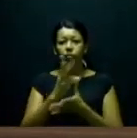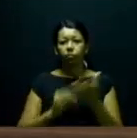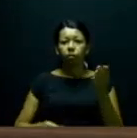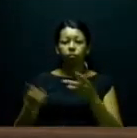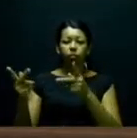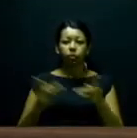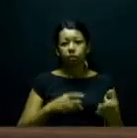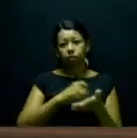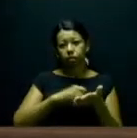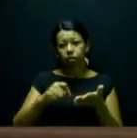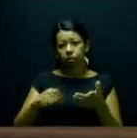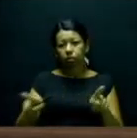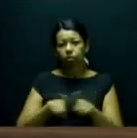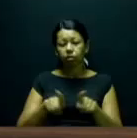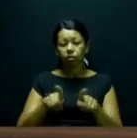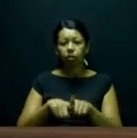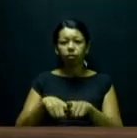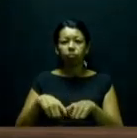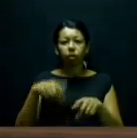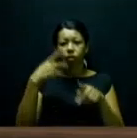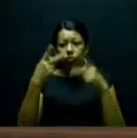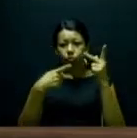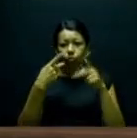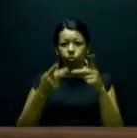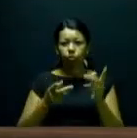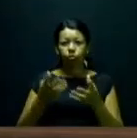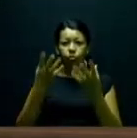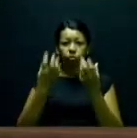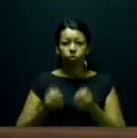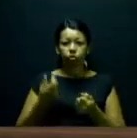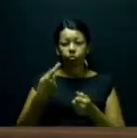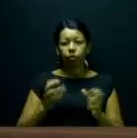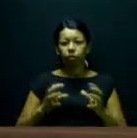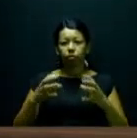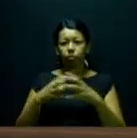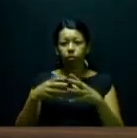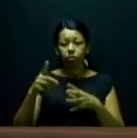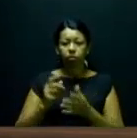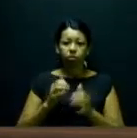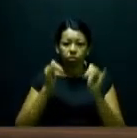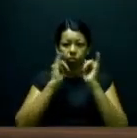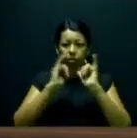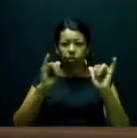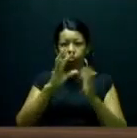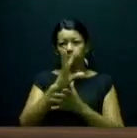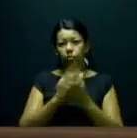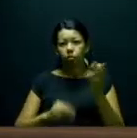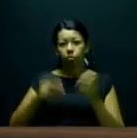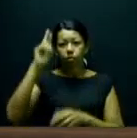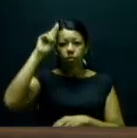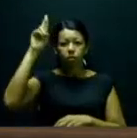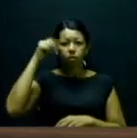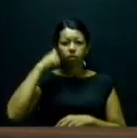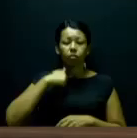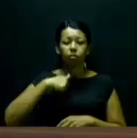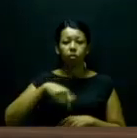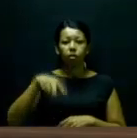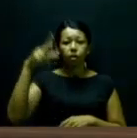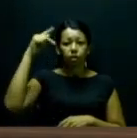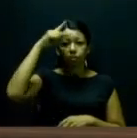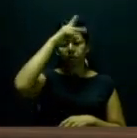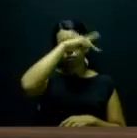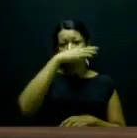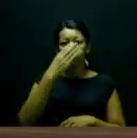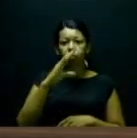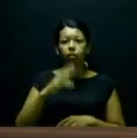bem como cópia dos depoimentos colhidos pela comissão. B. Seja encaminhado cópia do relatório à Excelentíssima Senhora Prefeita Municipal.